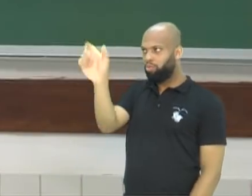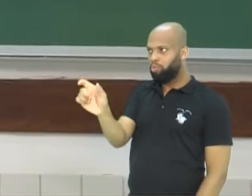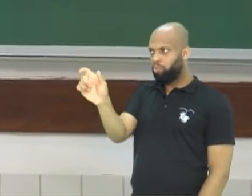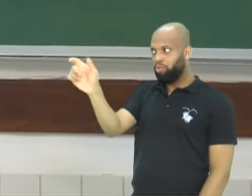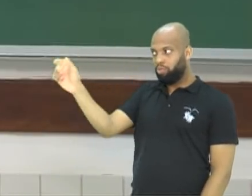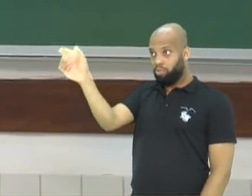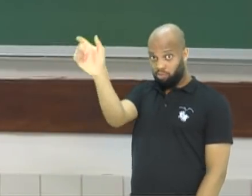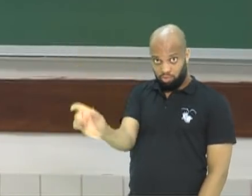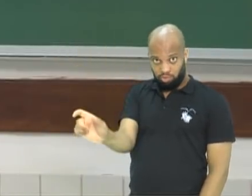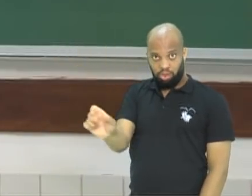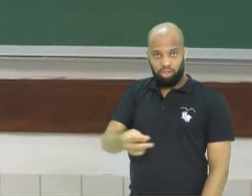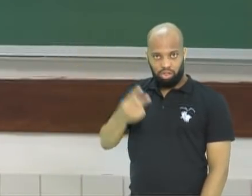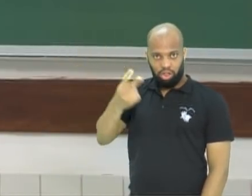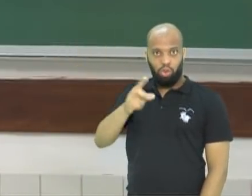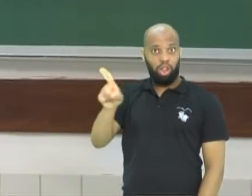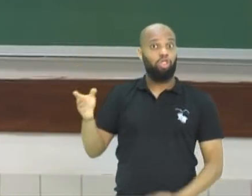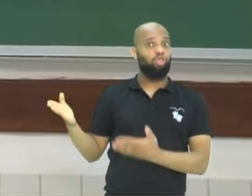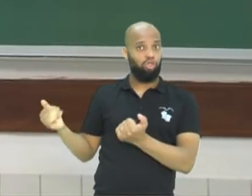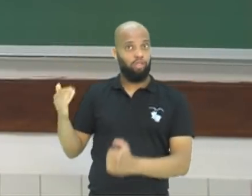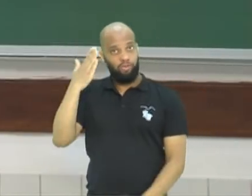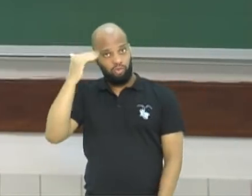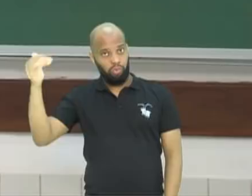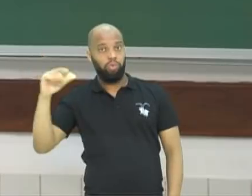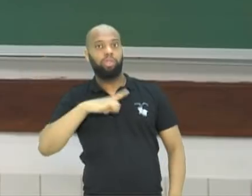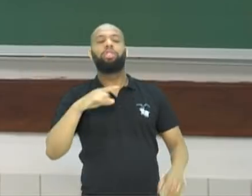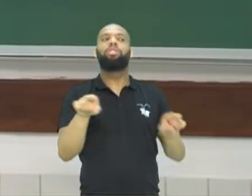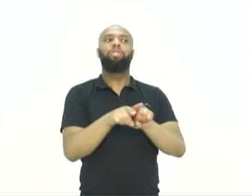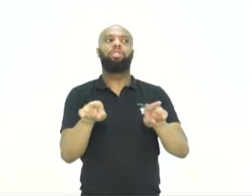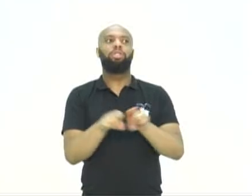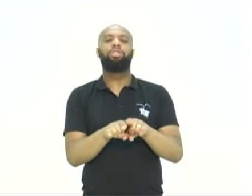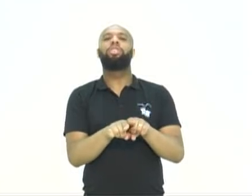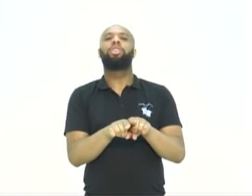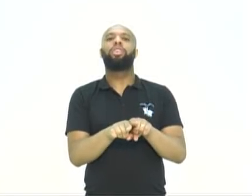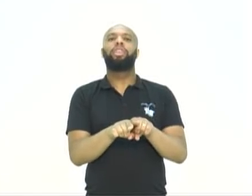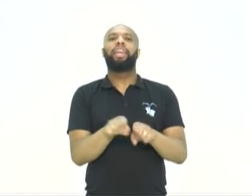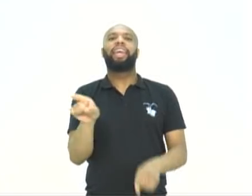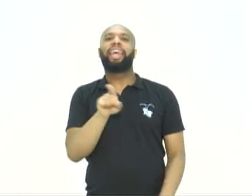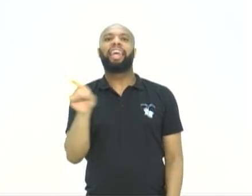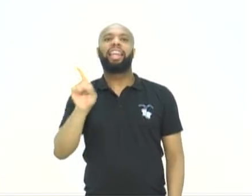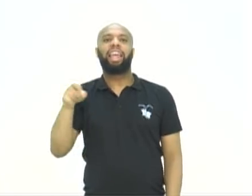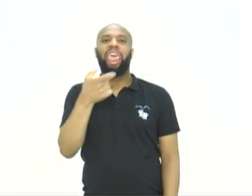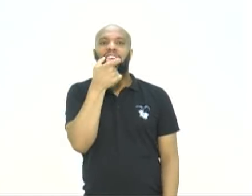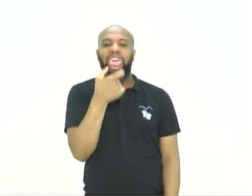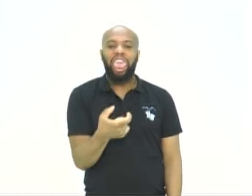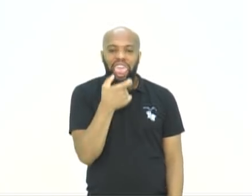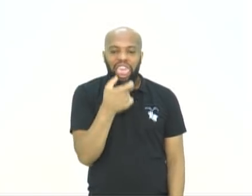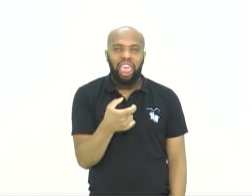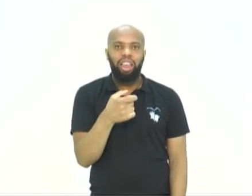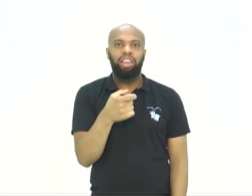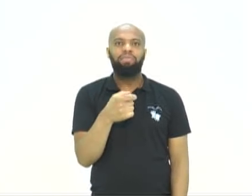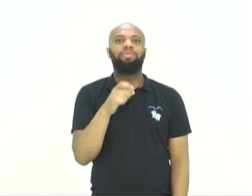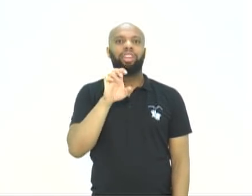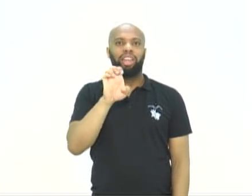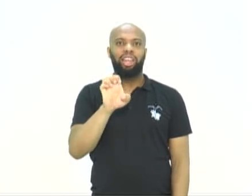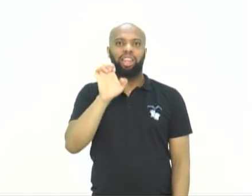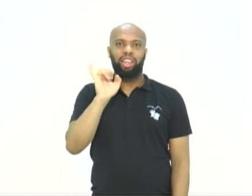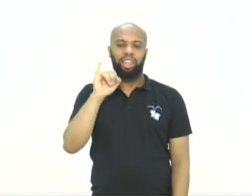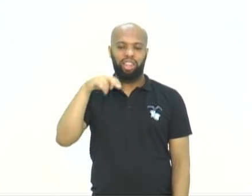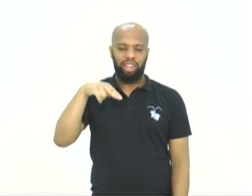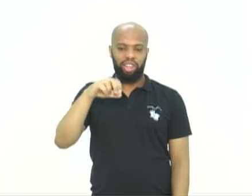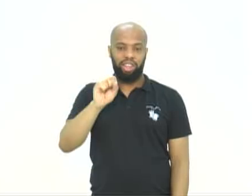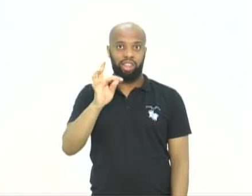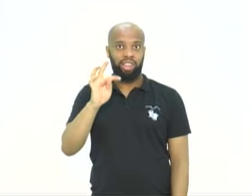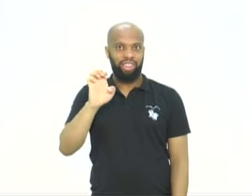entre eles, talvez o cientista mais famoso, o Albert Einstein. Então vejam, gente,